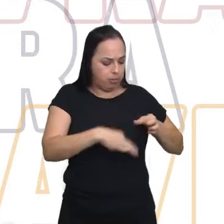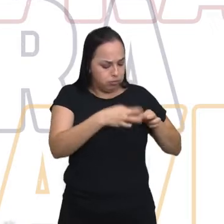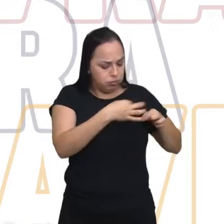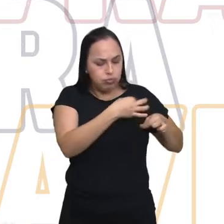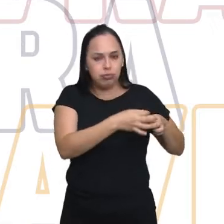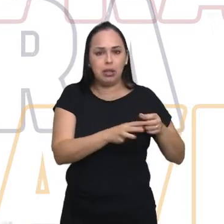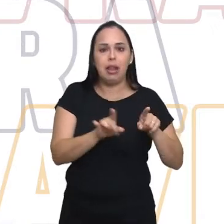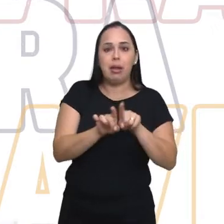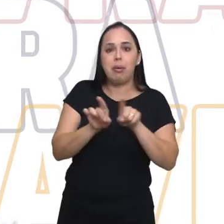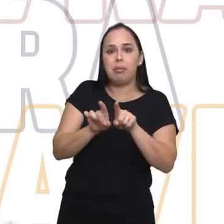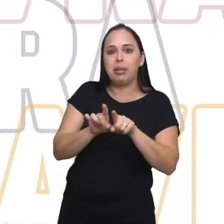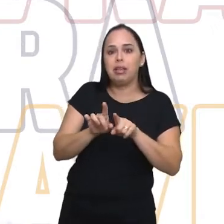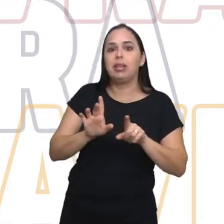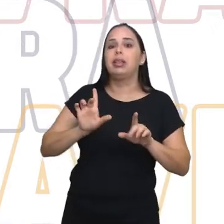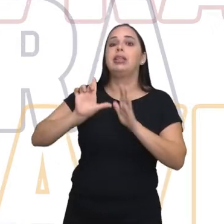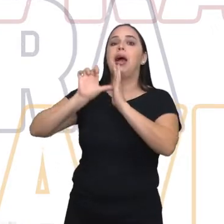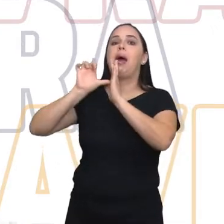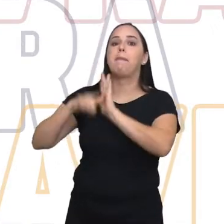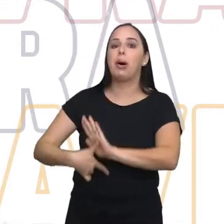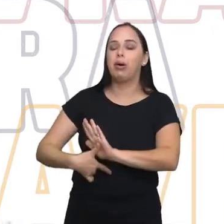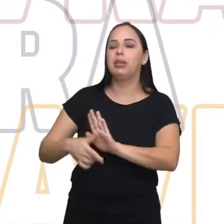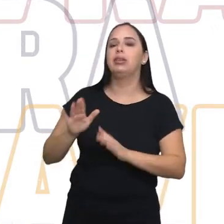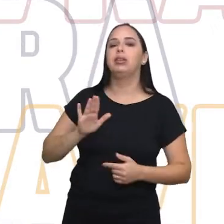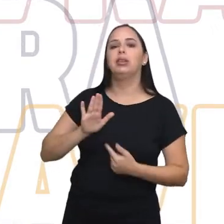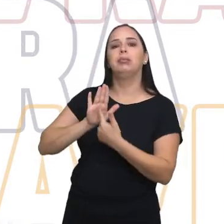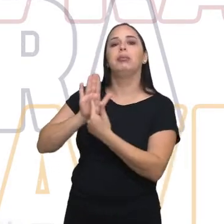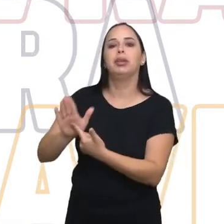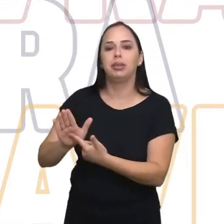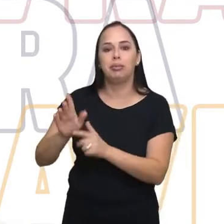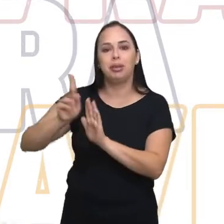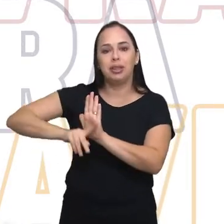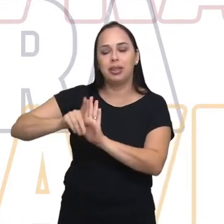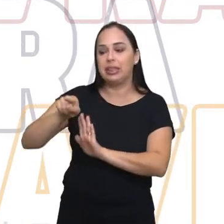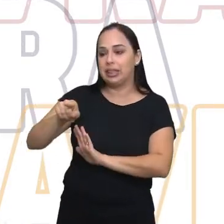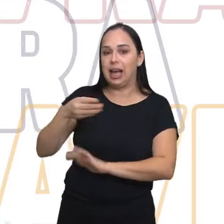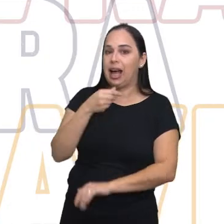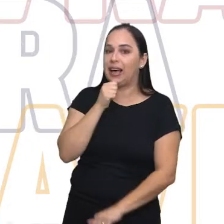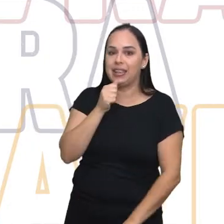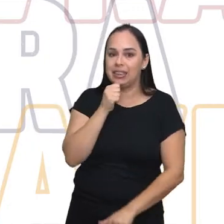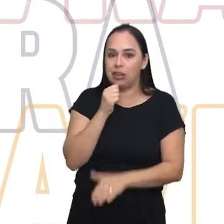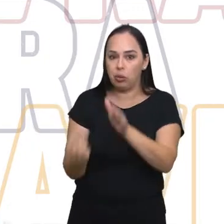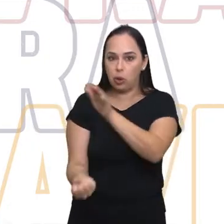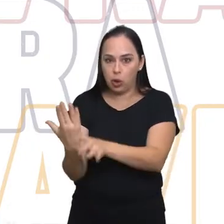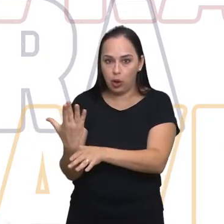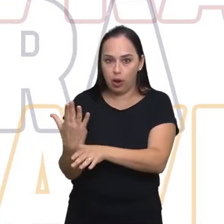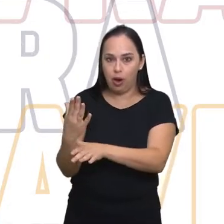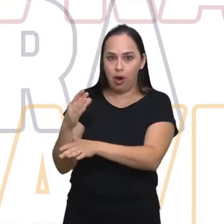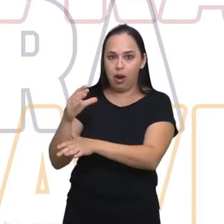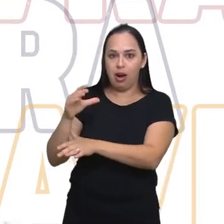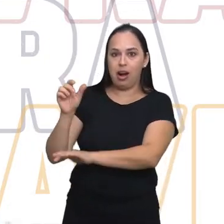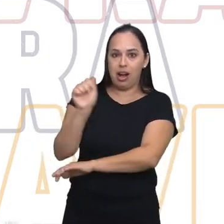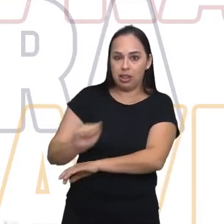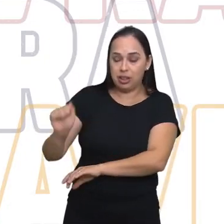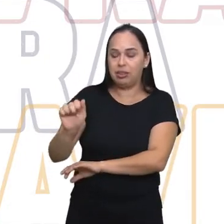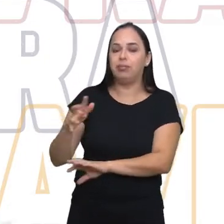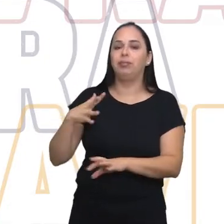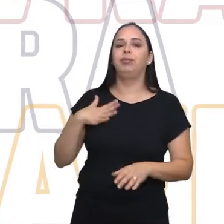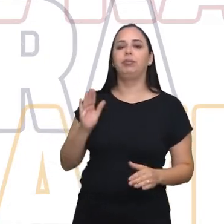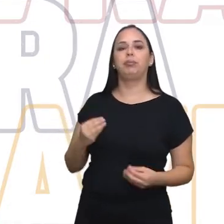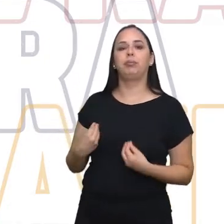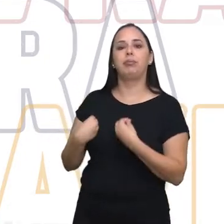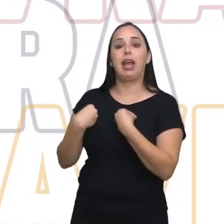conhecer, né? E também levar esse projeto para lá. Então, enquanto eles não se estabelecem como ONG completa, nós